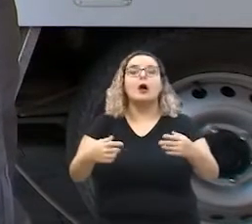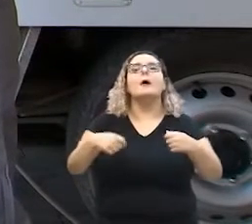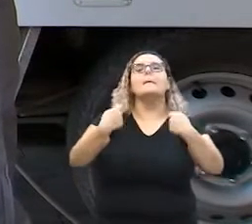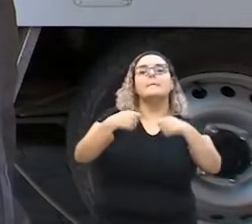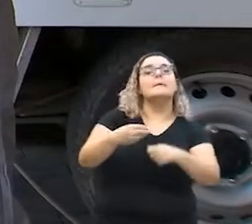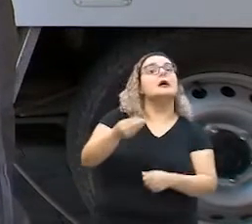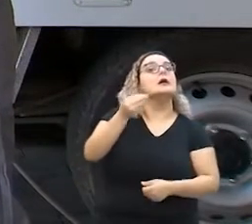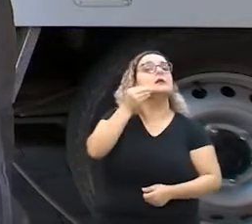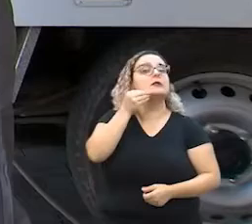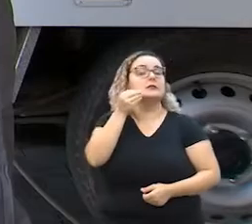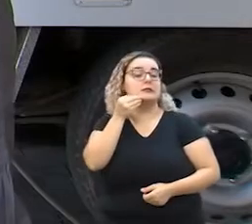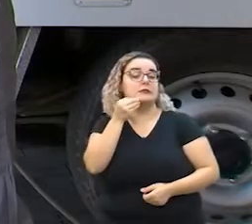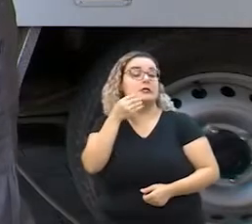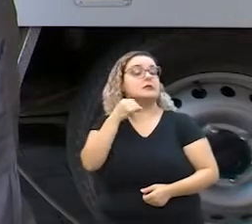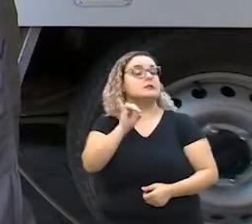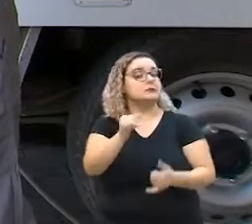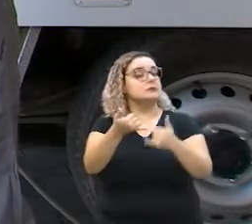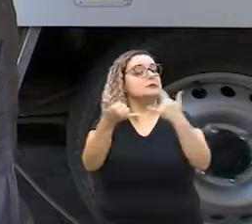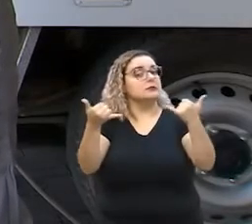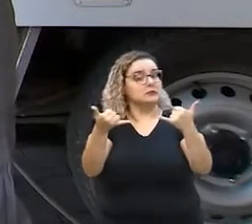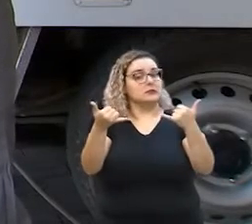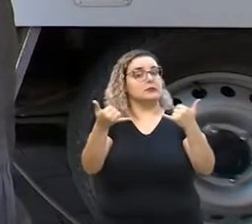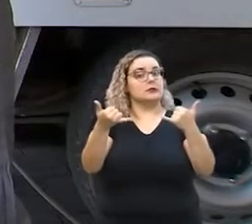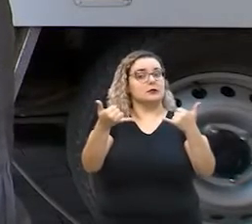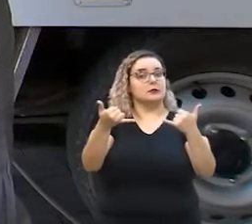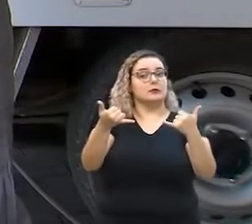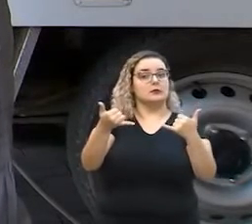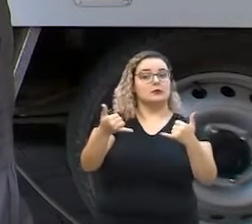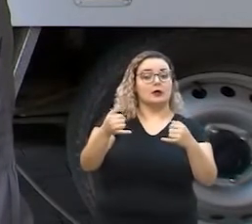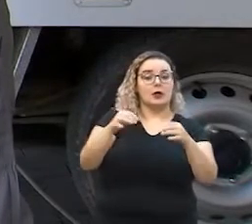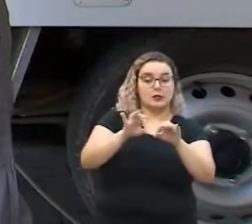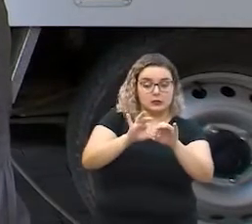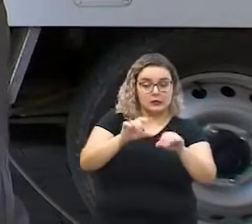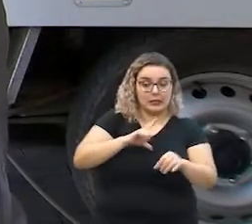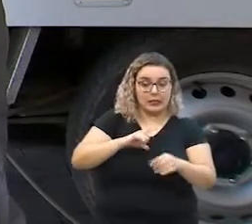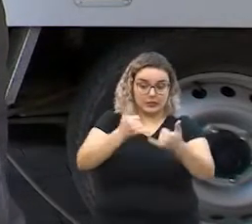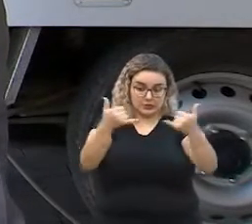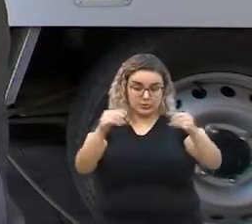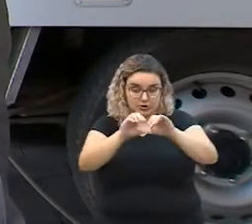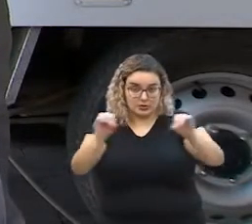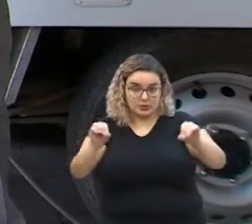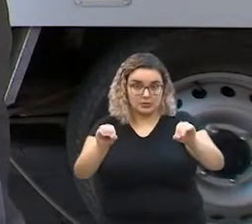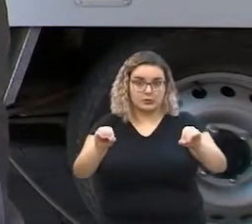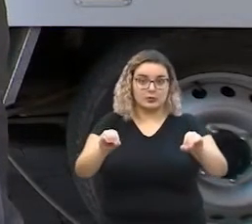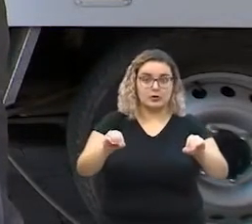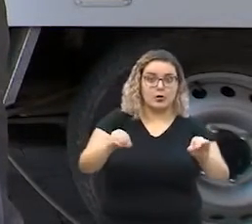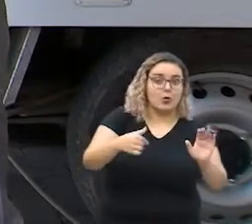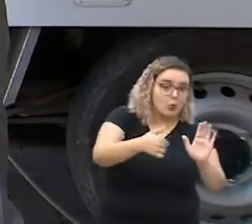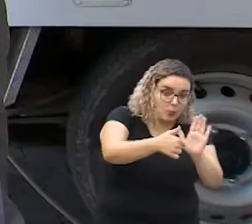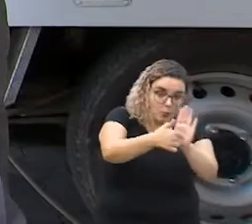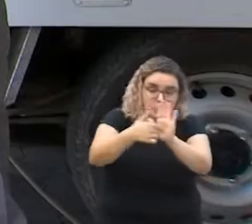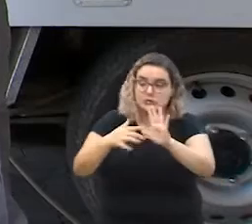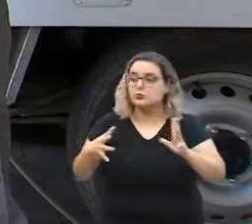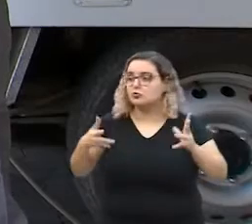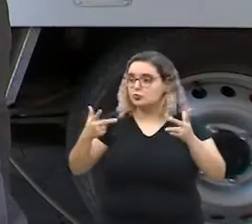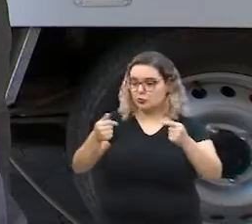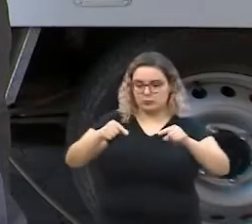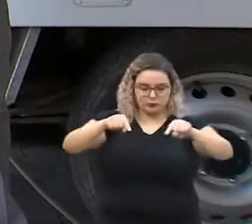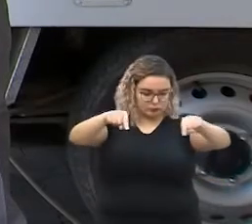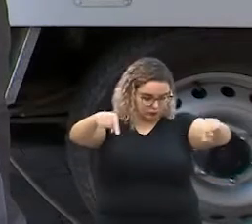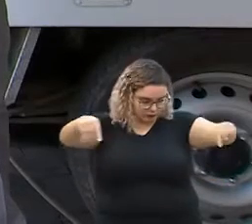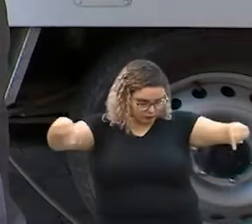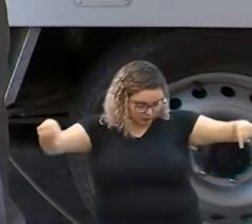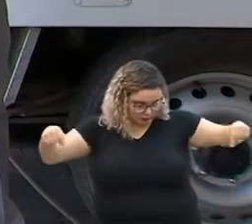tem que testar realmente para saber se aquele cabo está passando energia. O sinalizar é realmente sinalizar toda a área